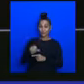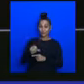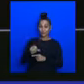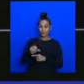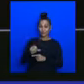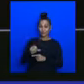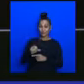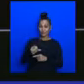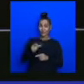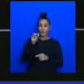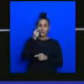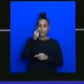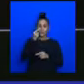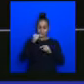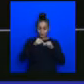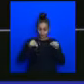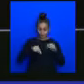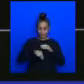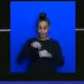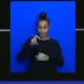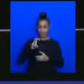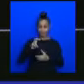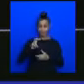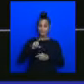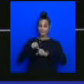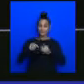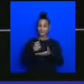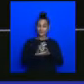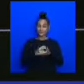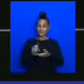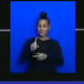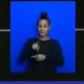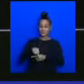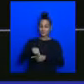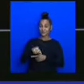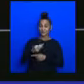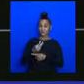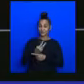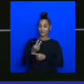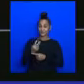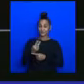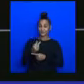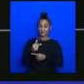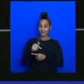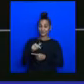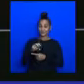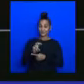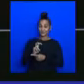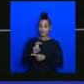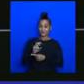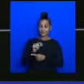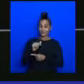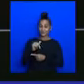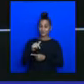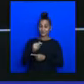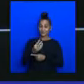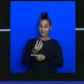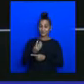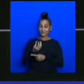29. Conferindo as 5 dezenas sorteadas agora na quina. 22,